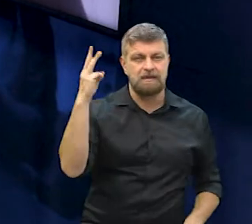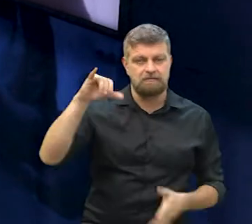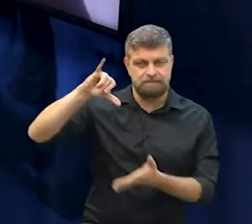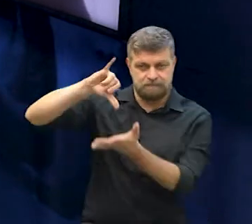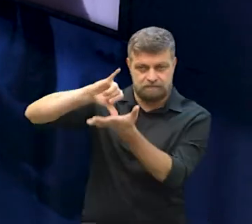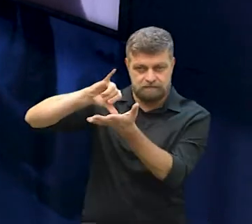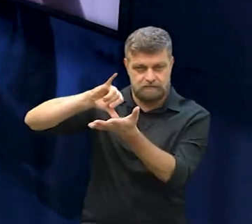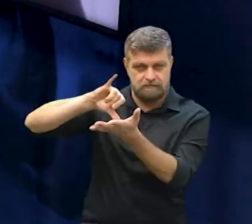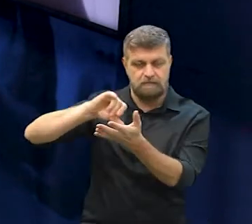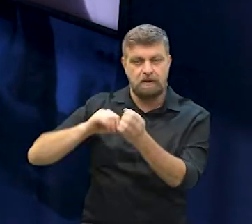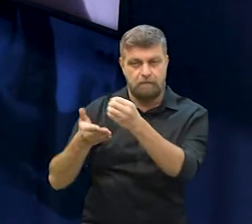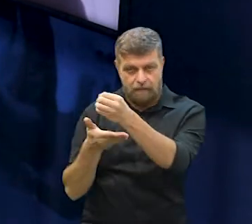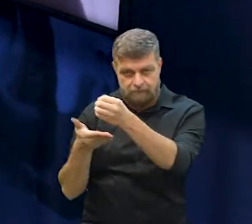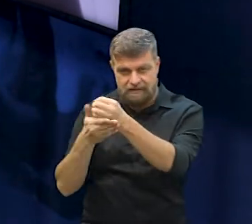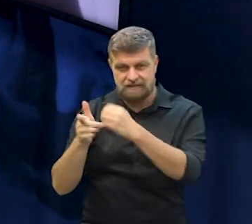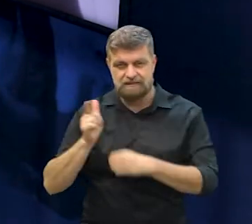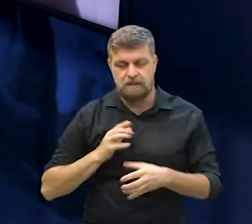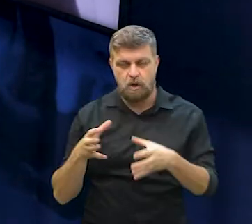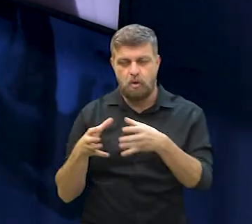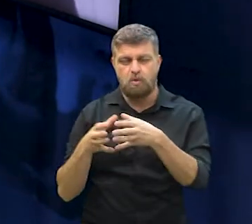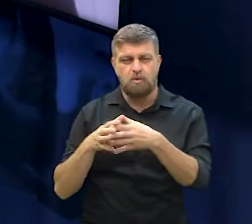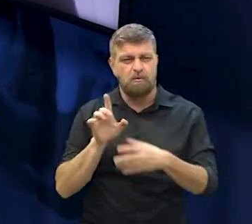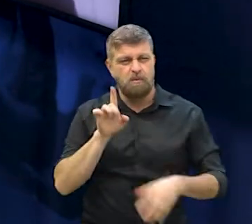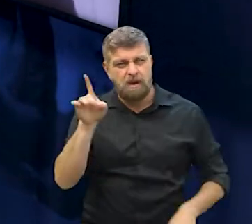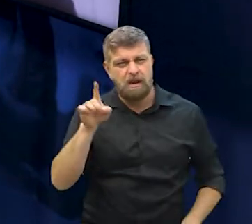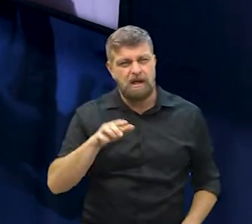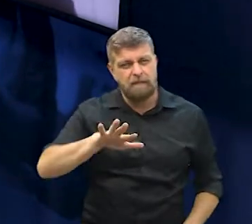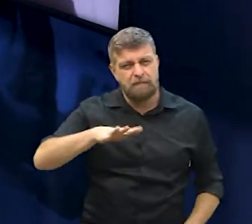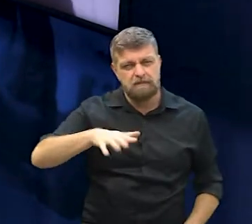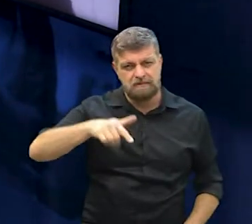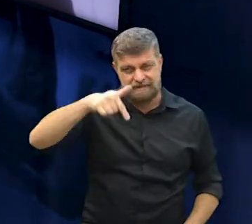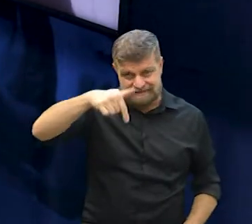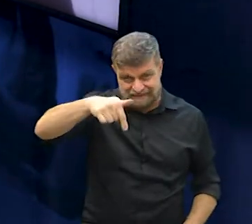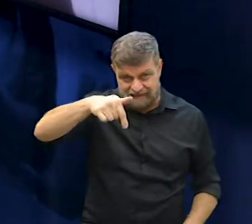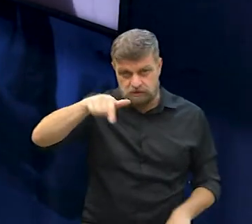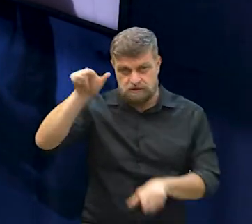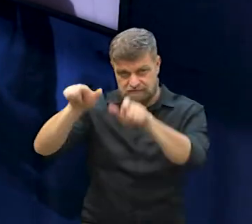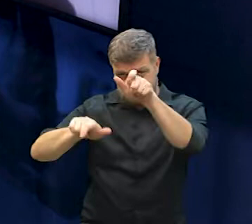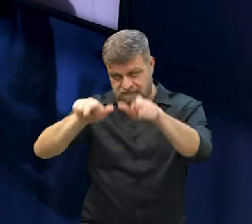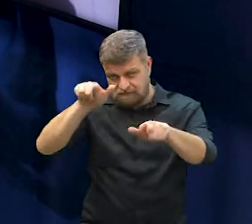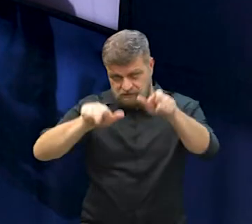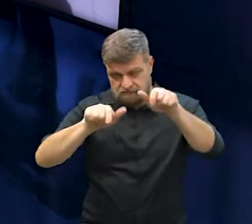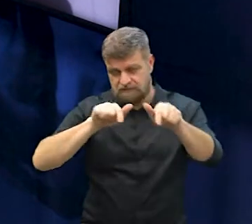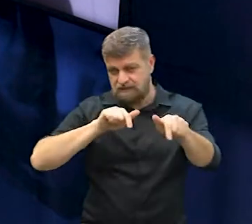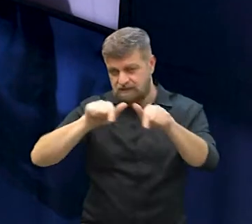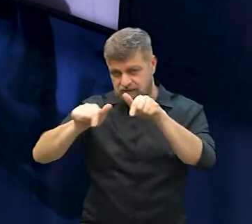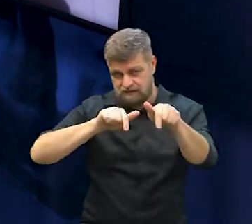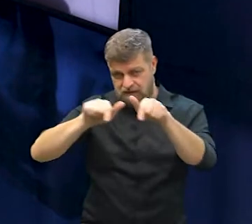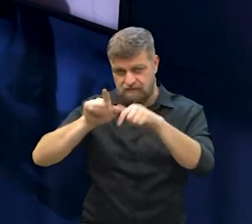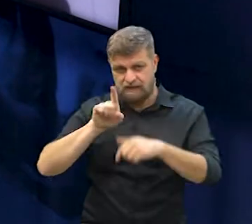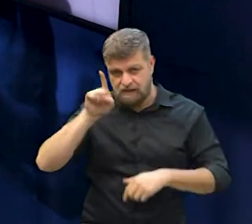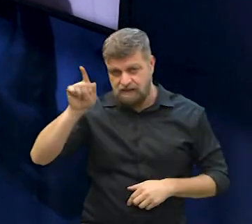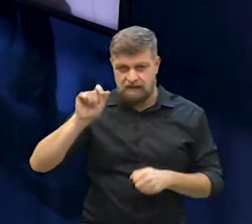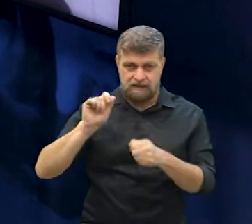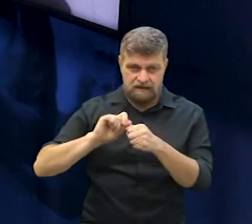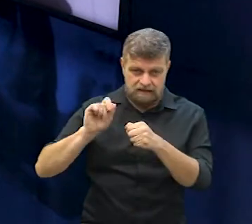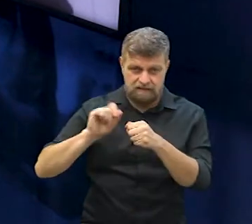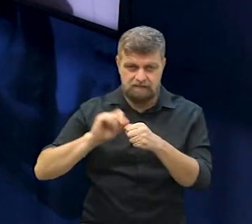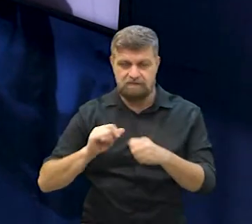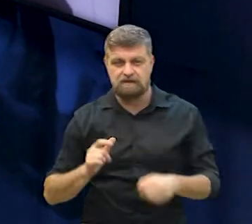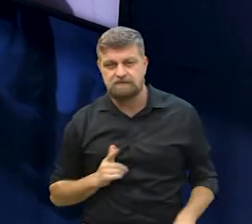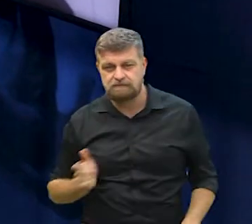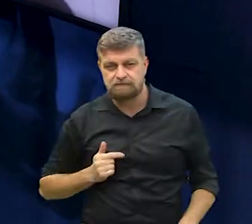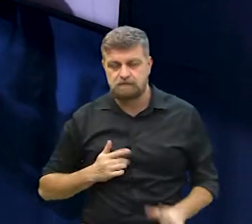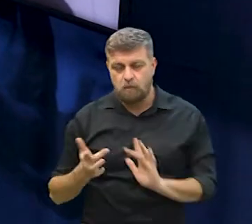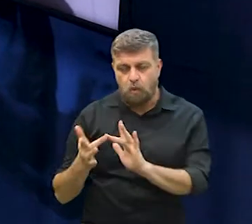em São Luís. A gente tem uma base lá também. A gente tem um time hoje lá de umas 7, 8 pessoas que trabalham ali fazendo ações,